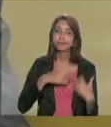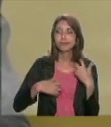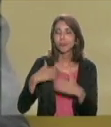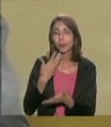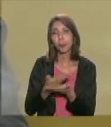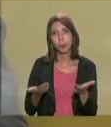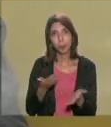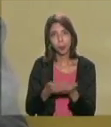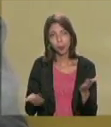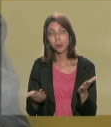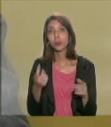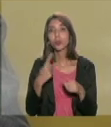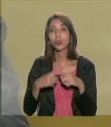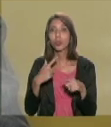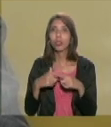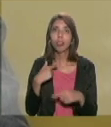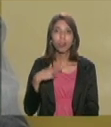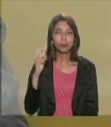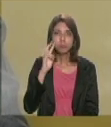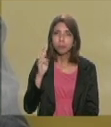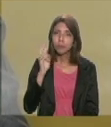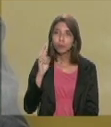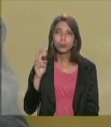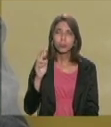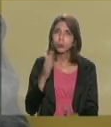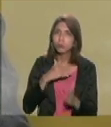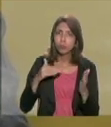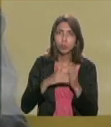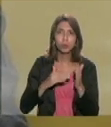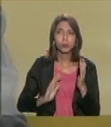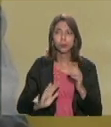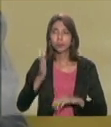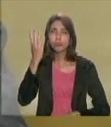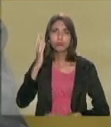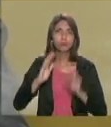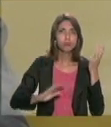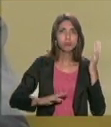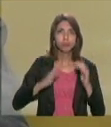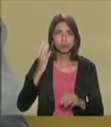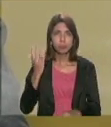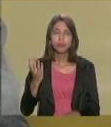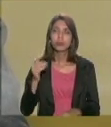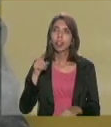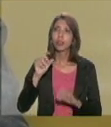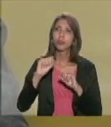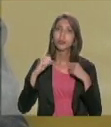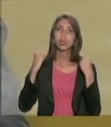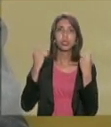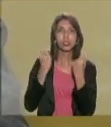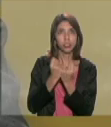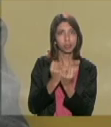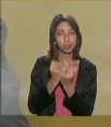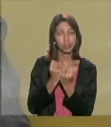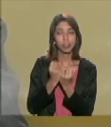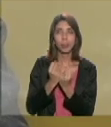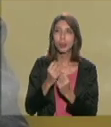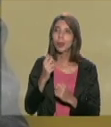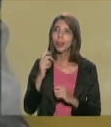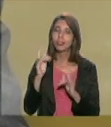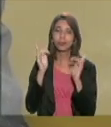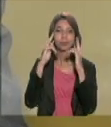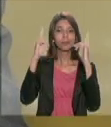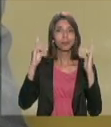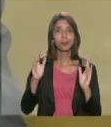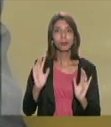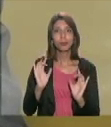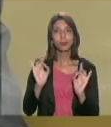derrotas, porque eu assistia praticamente tudo que acontecia no Maracanã, nosso templo